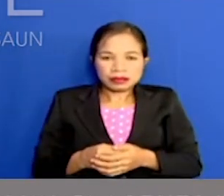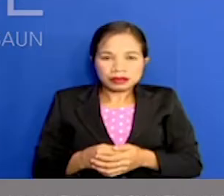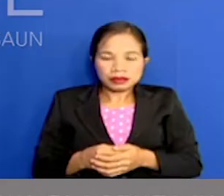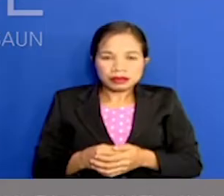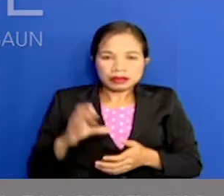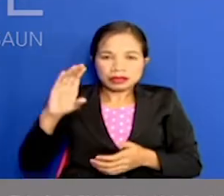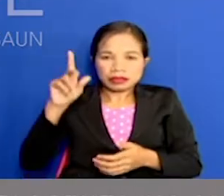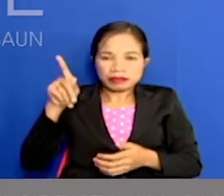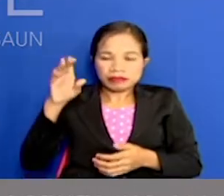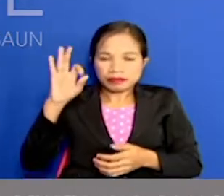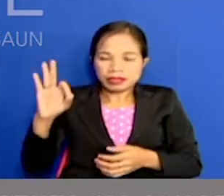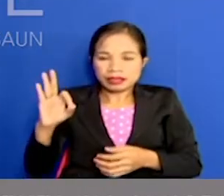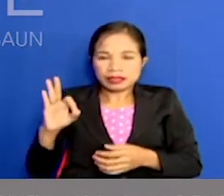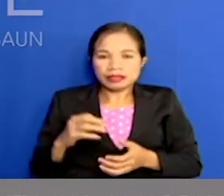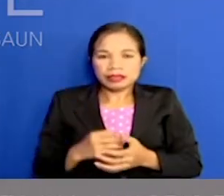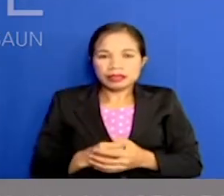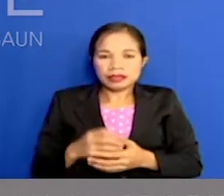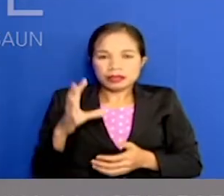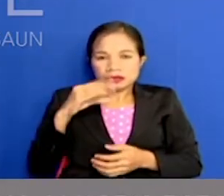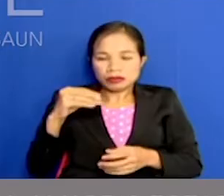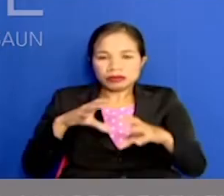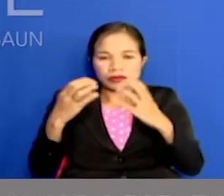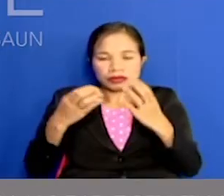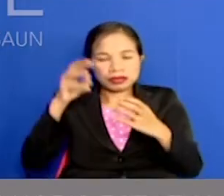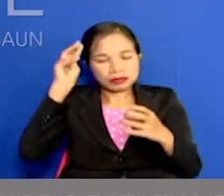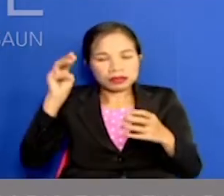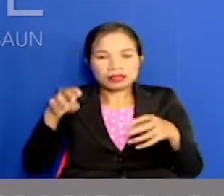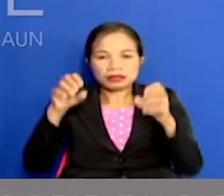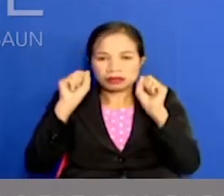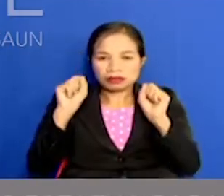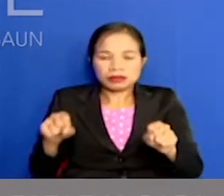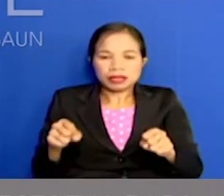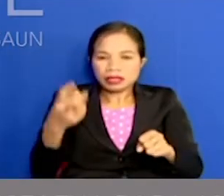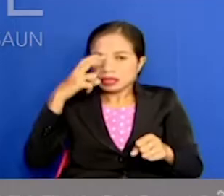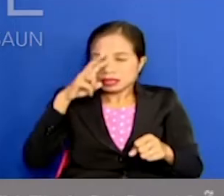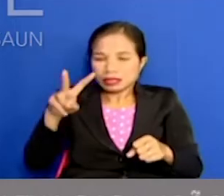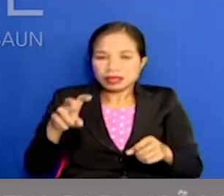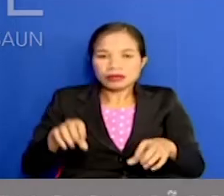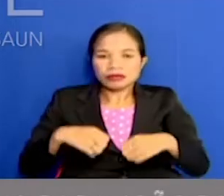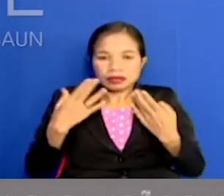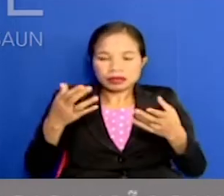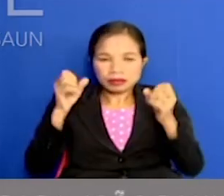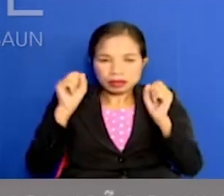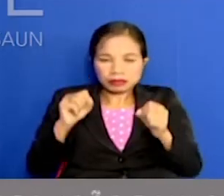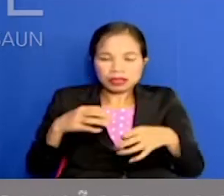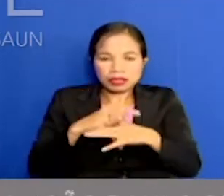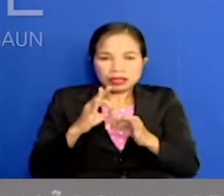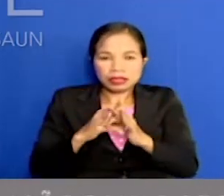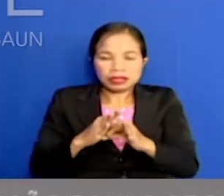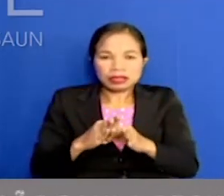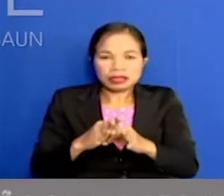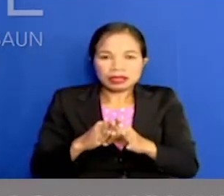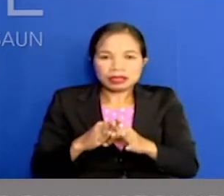Pública ou no Conselho de Ministros para atubelar o ensaio, mas atubelar a dia ser minha